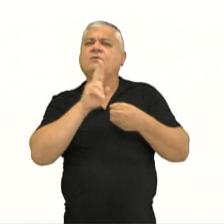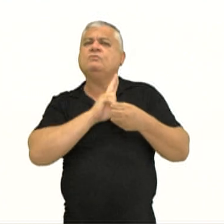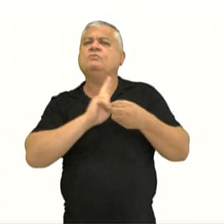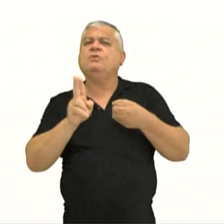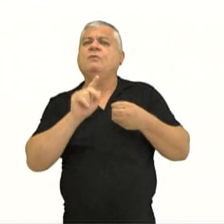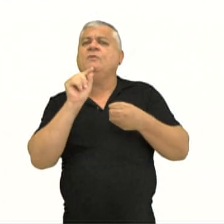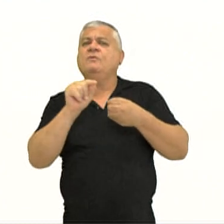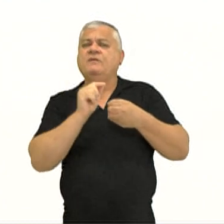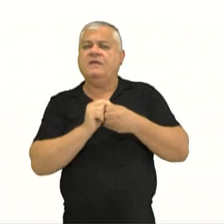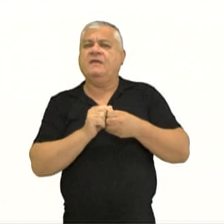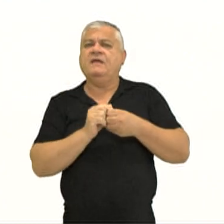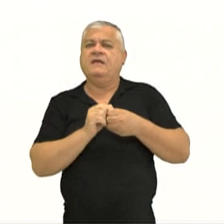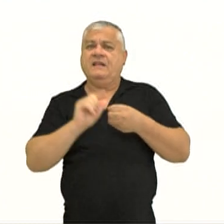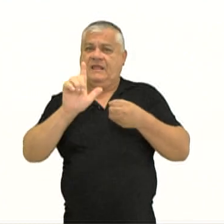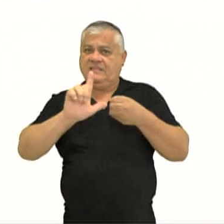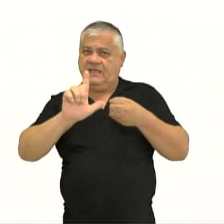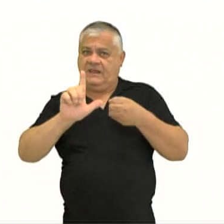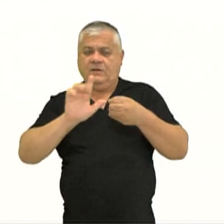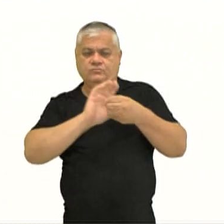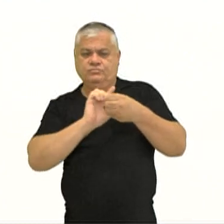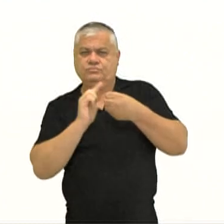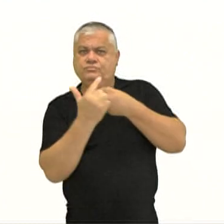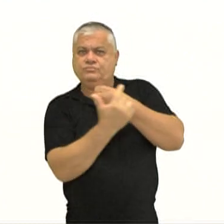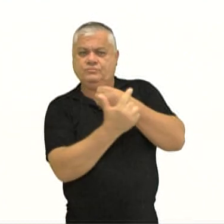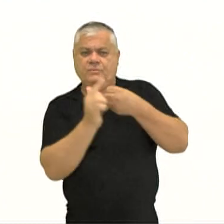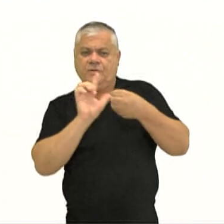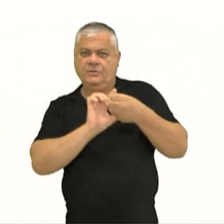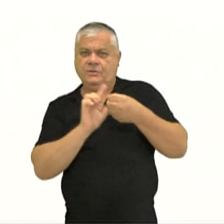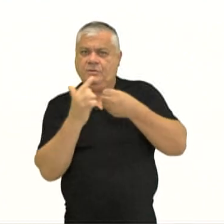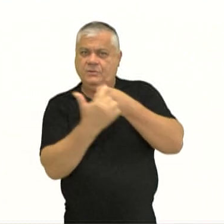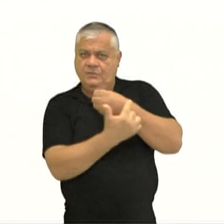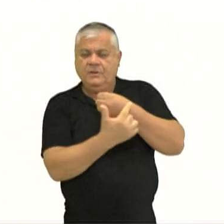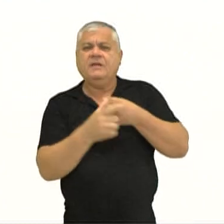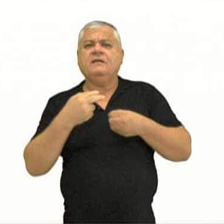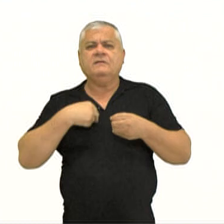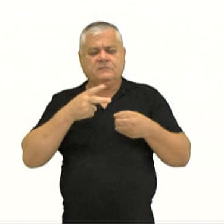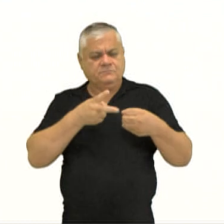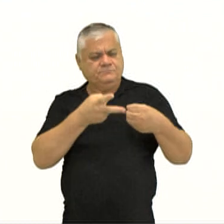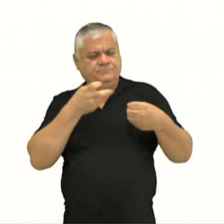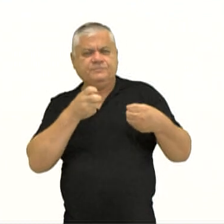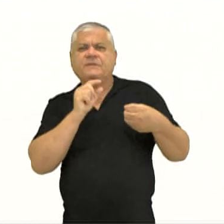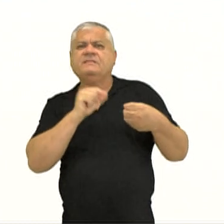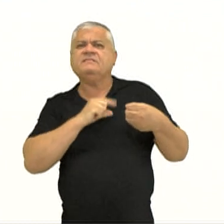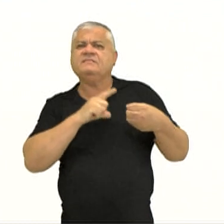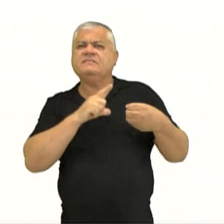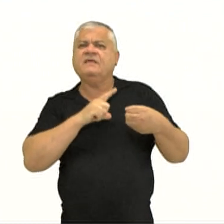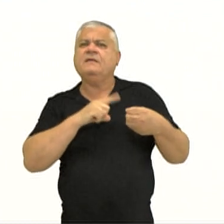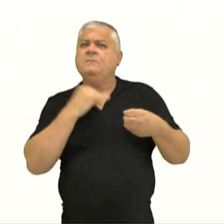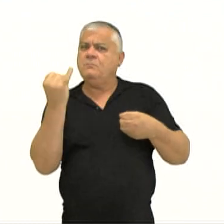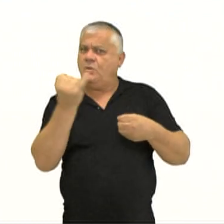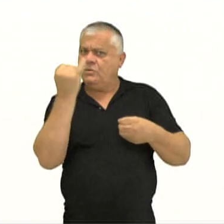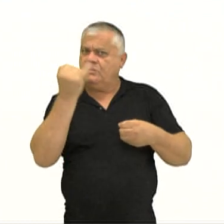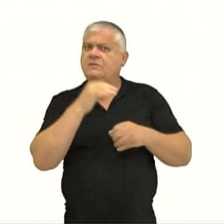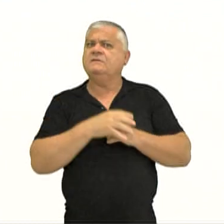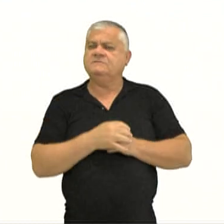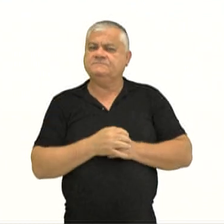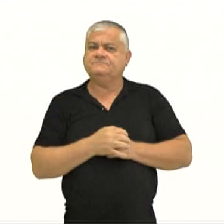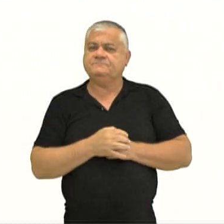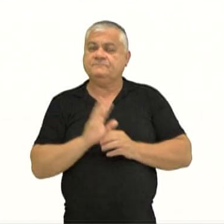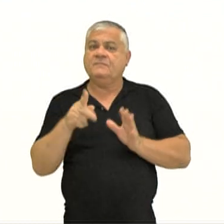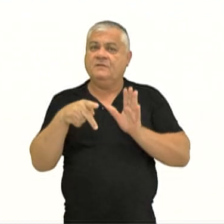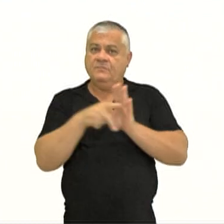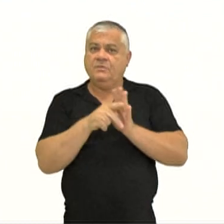da matemática, da superfície lateral. E nessas superfícies laterais, você vê que tem informações muito importantes. Tem o